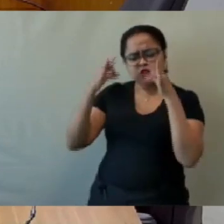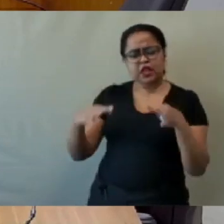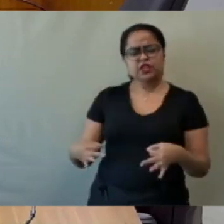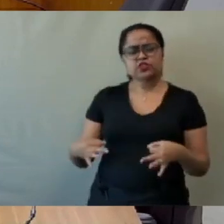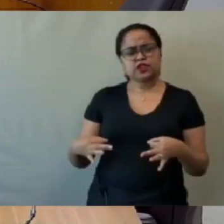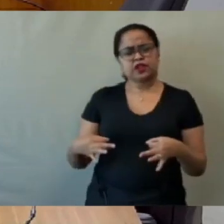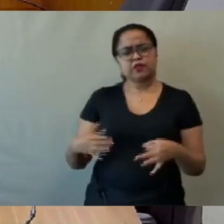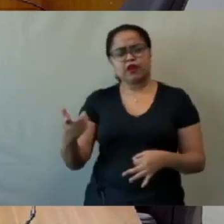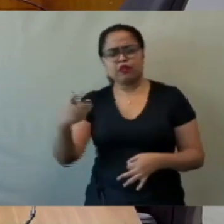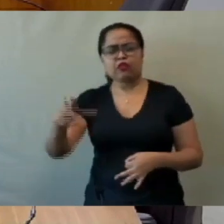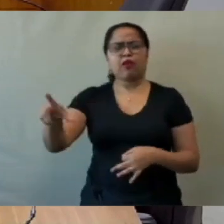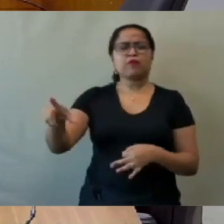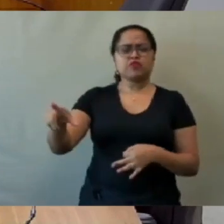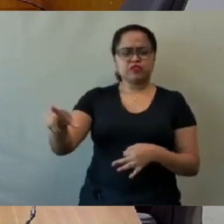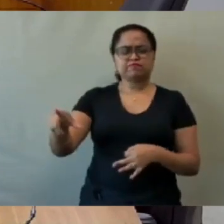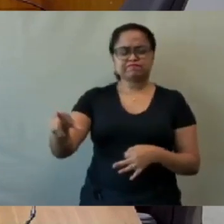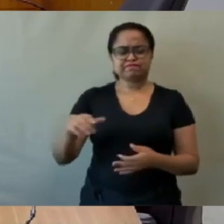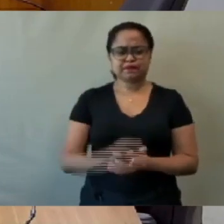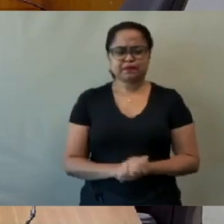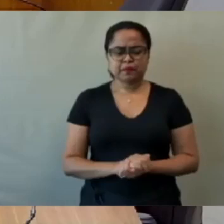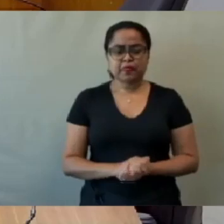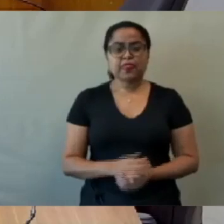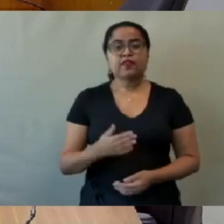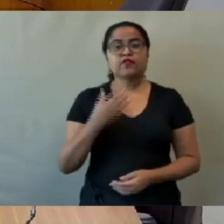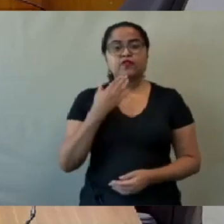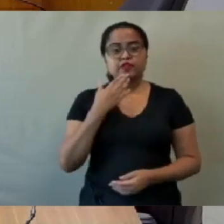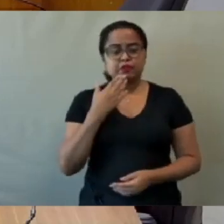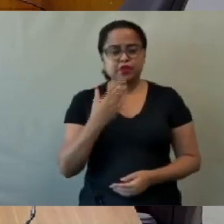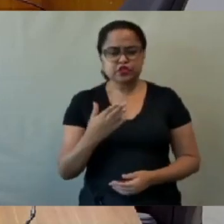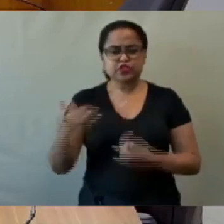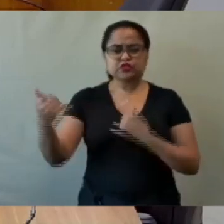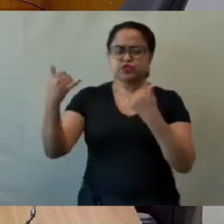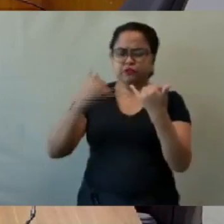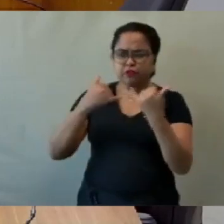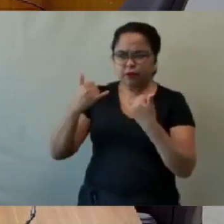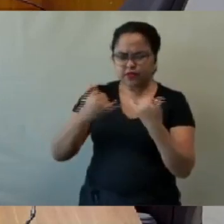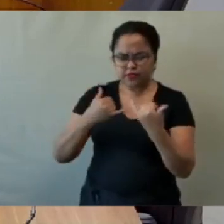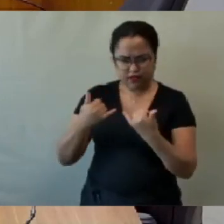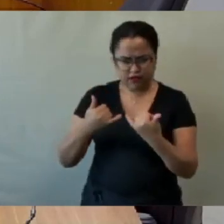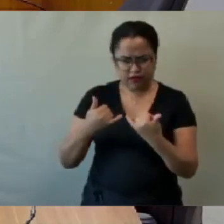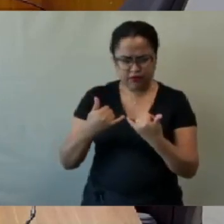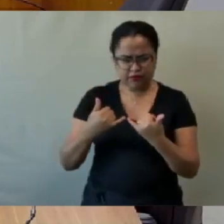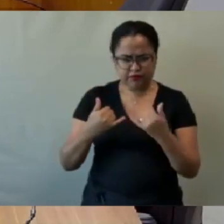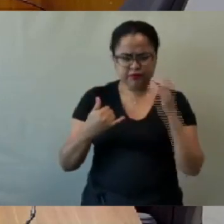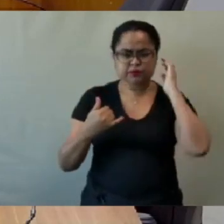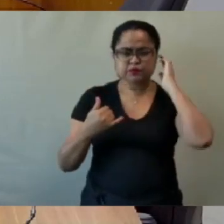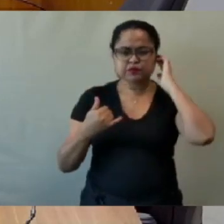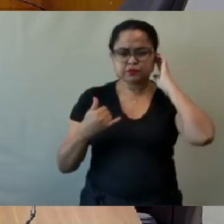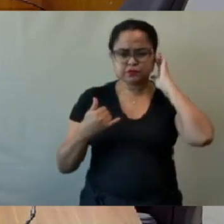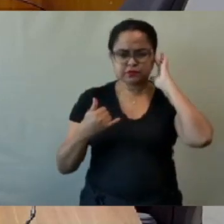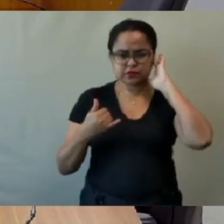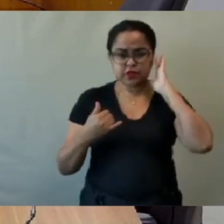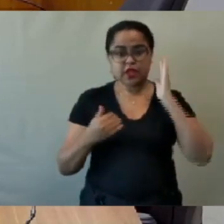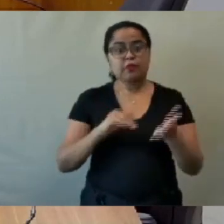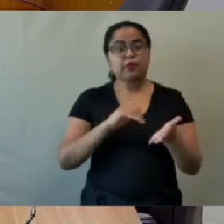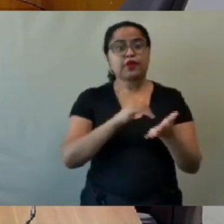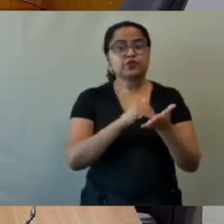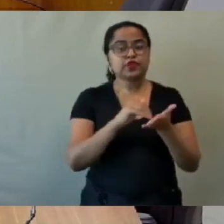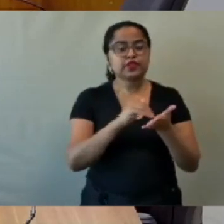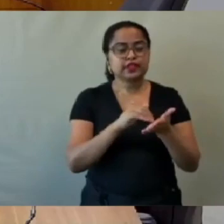repetir. Então, nós vamos fazer o pedido de informação para o